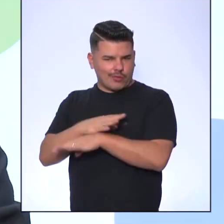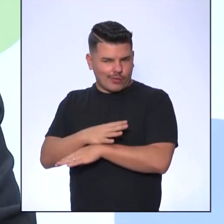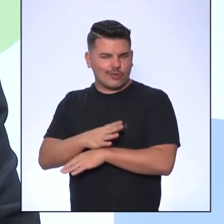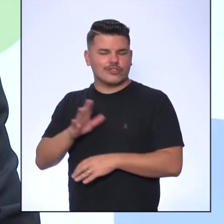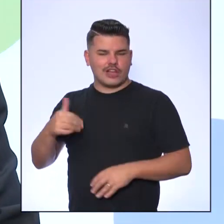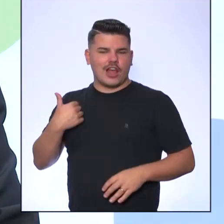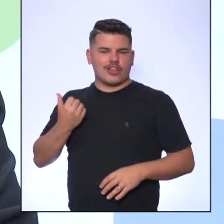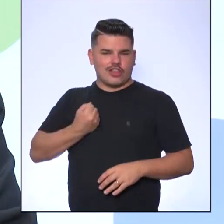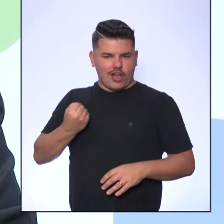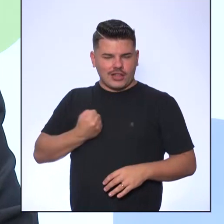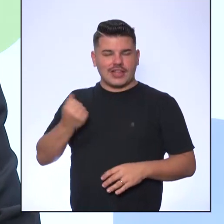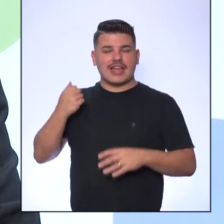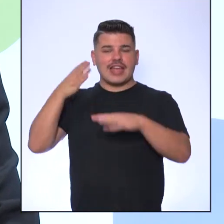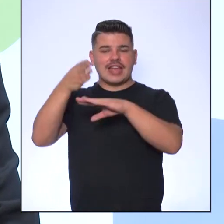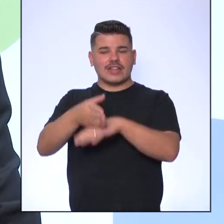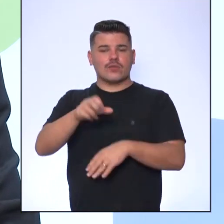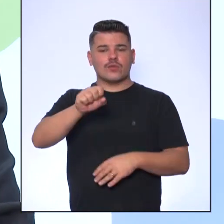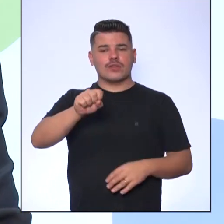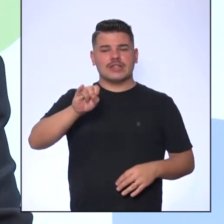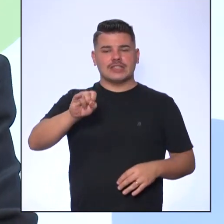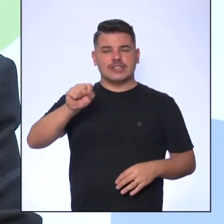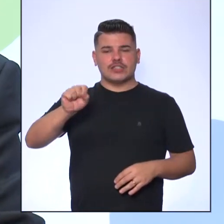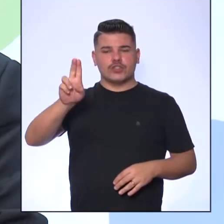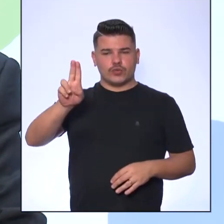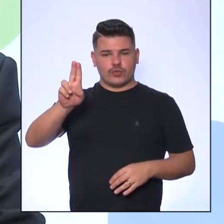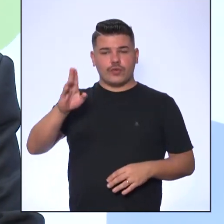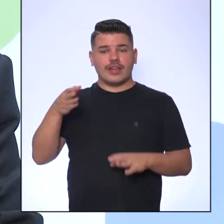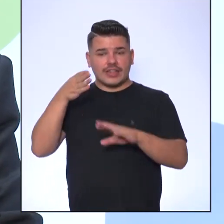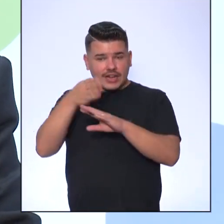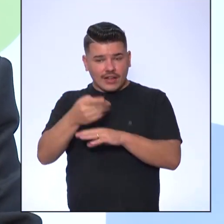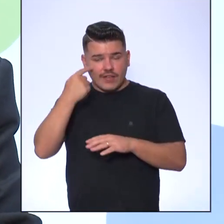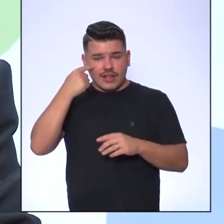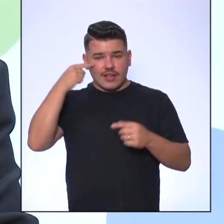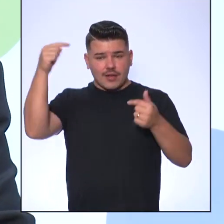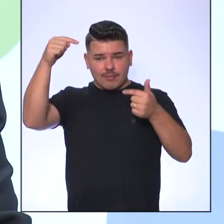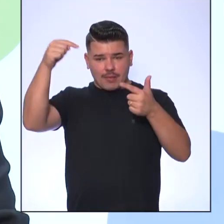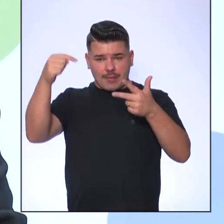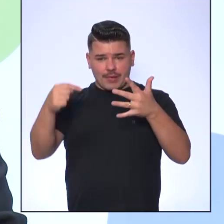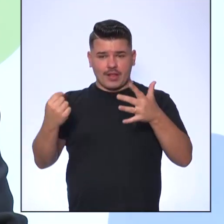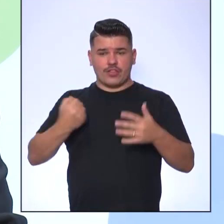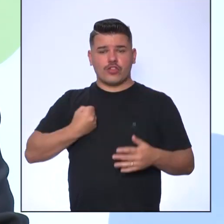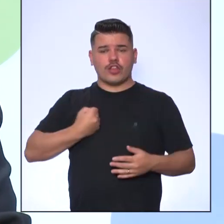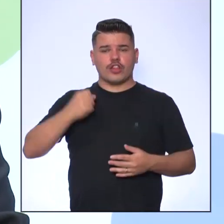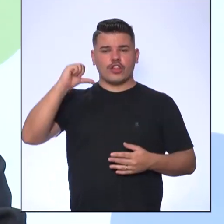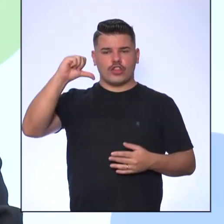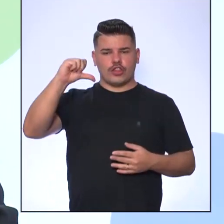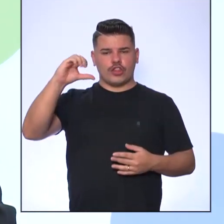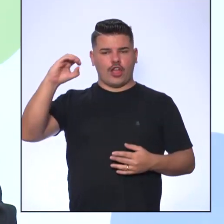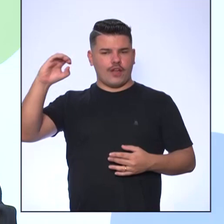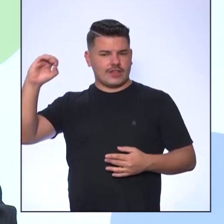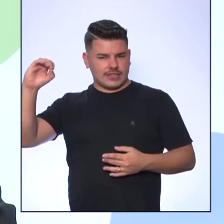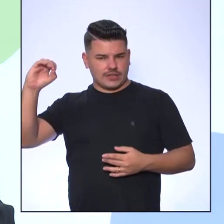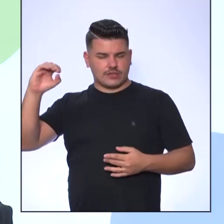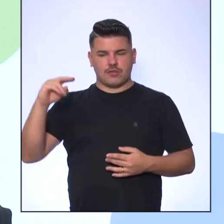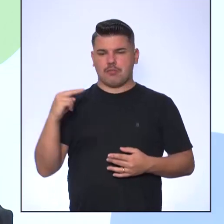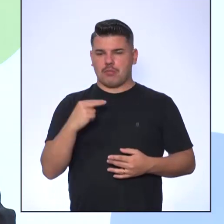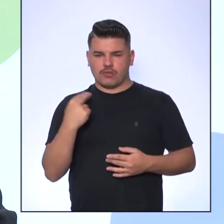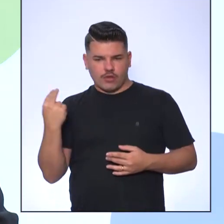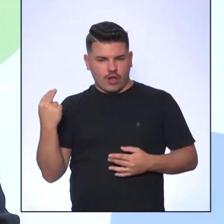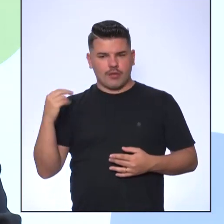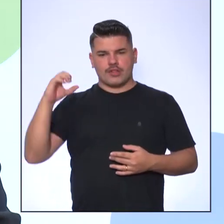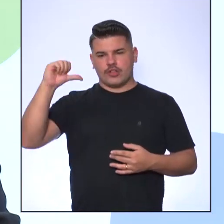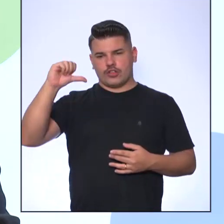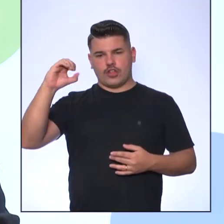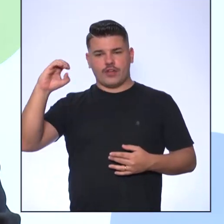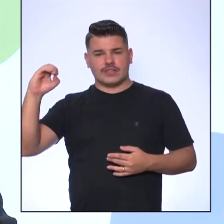vai ter a nota, abrir o SISU, você vai entrar lá e vou dizer, olha, eu tive 900 pontos, meu nome é tal, eu tive 900